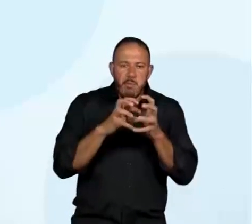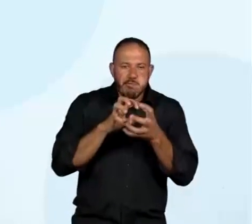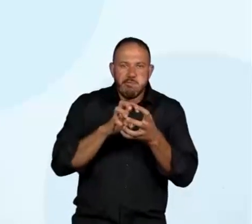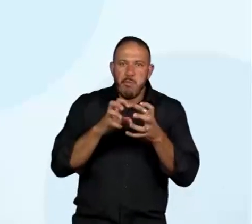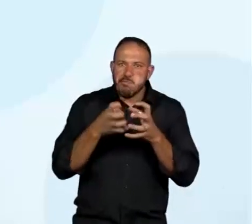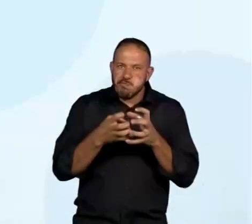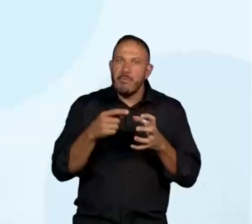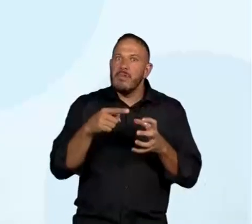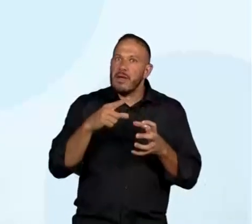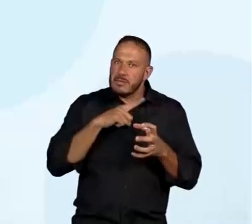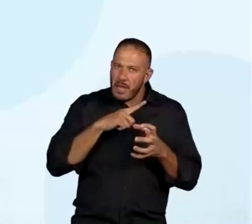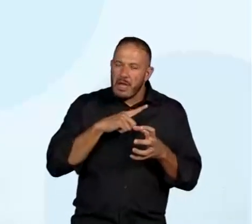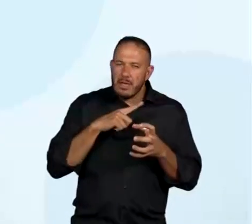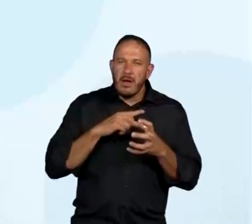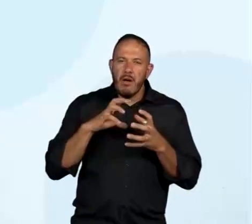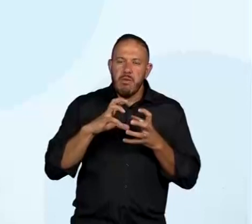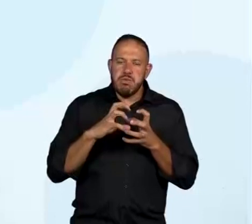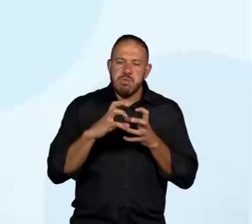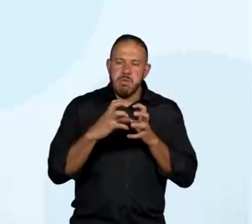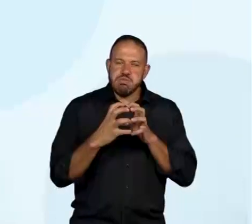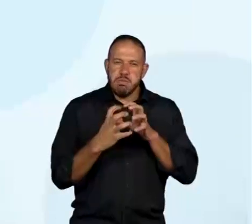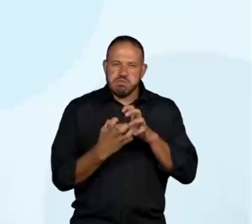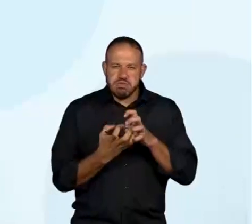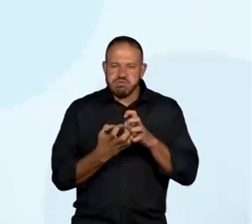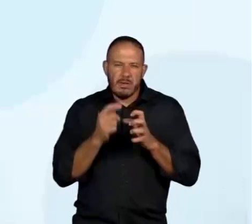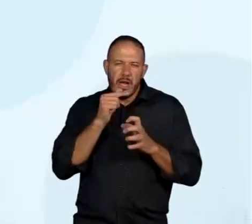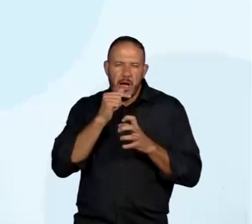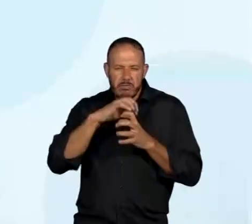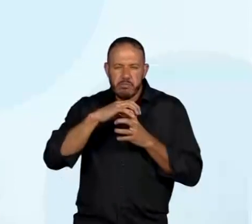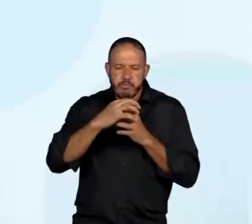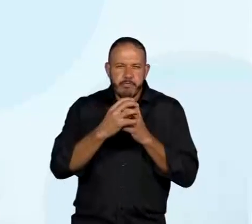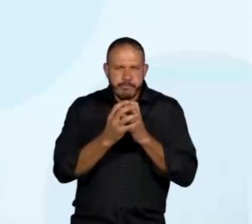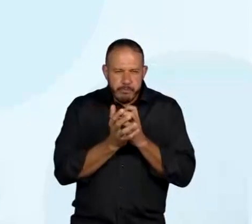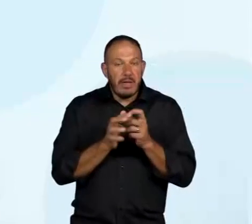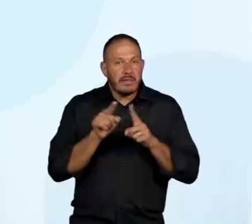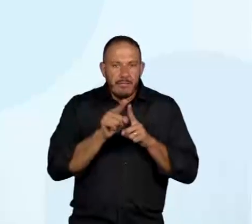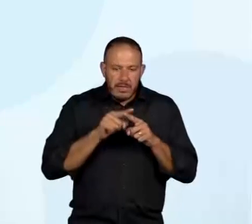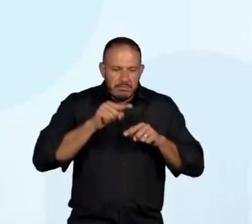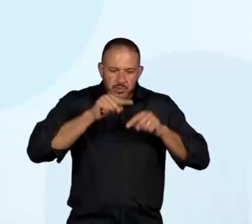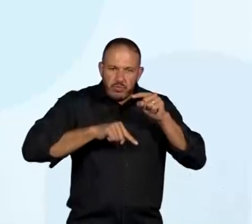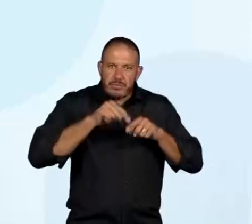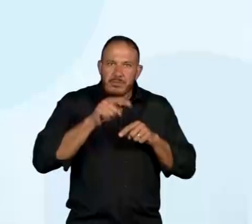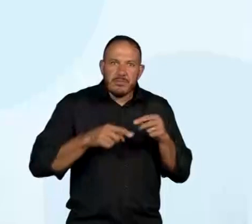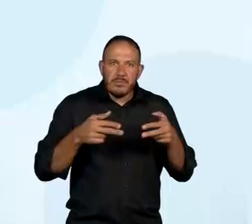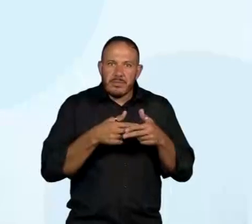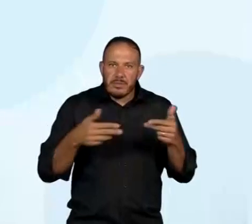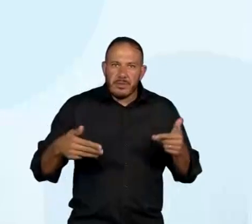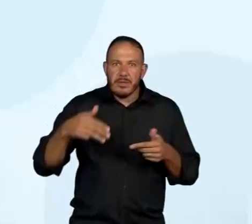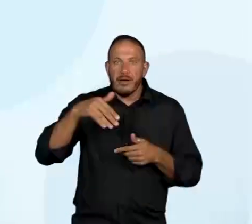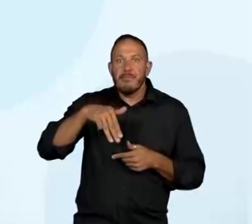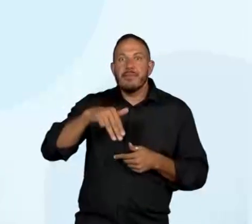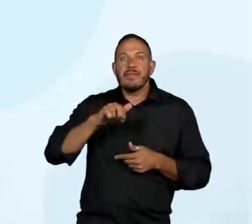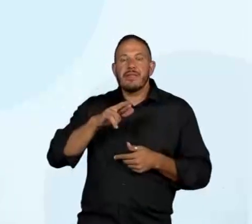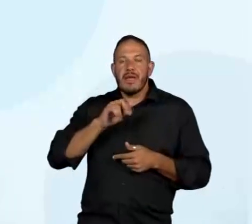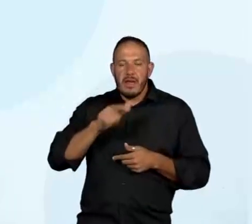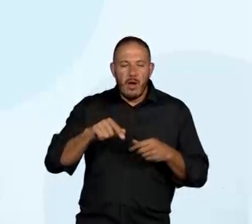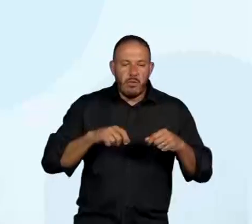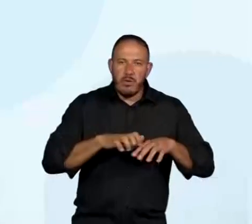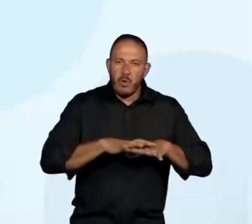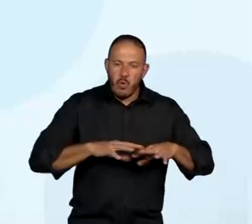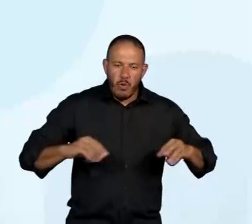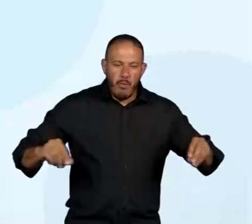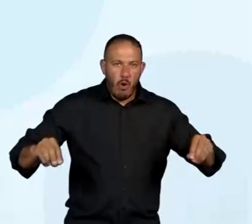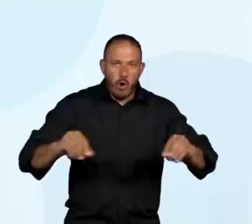em substâncias úmicas e nutrientes minerais, formando assim um solo